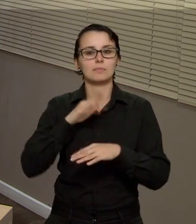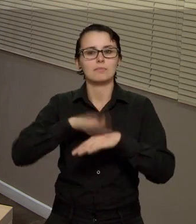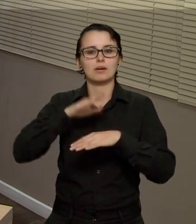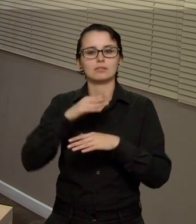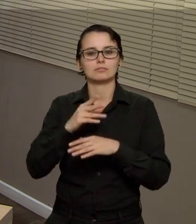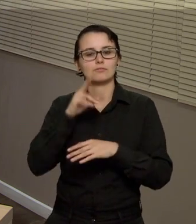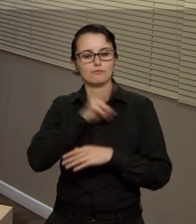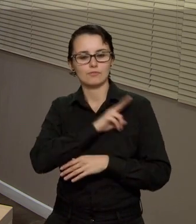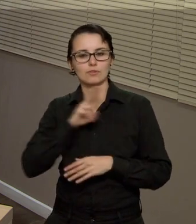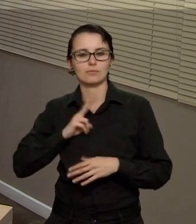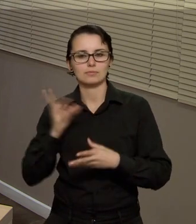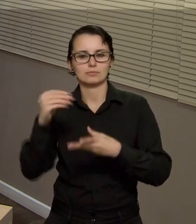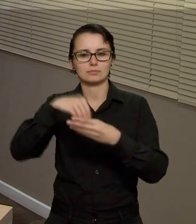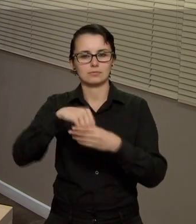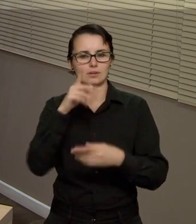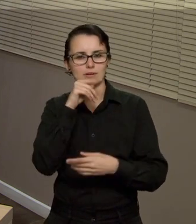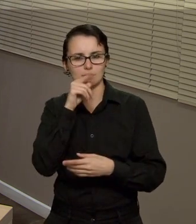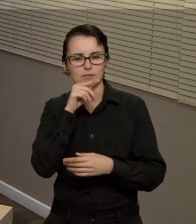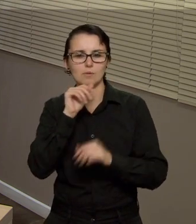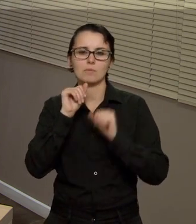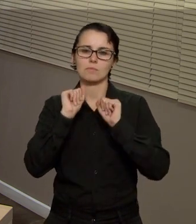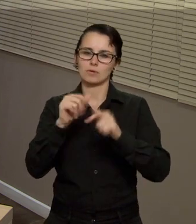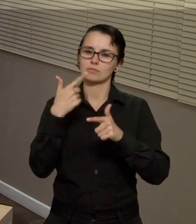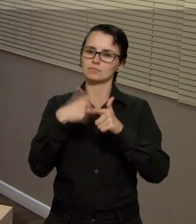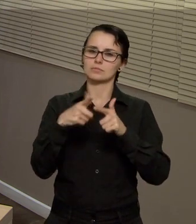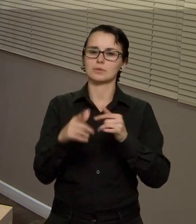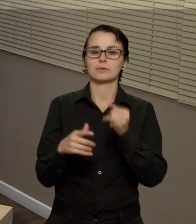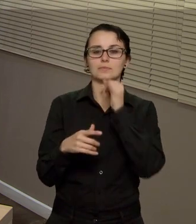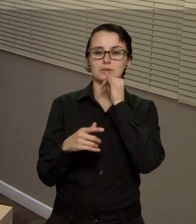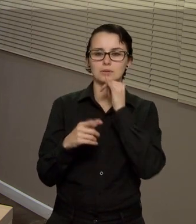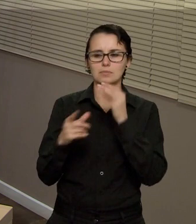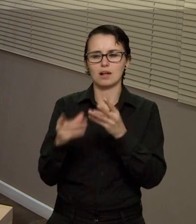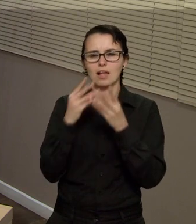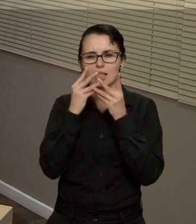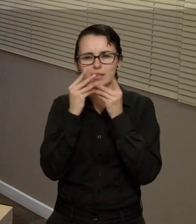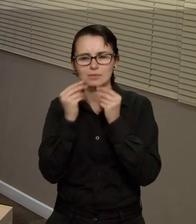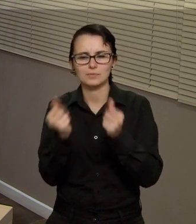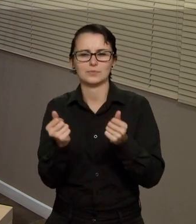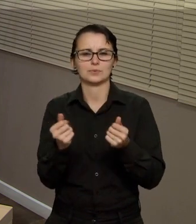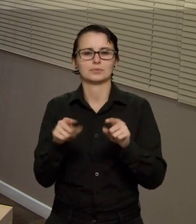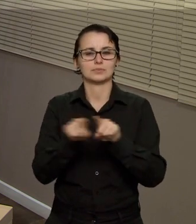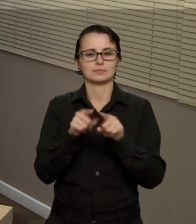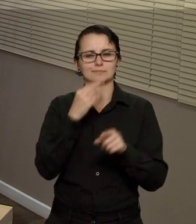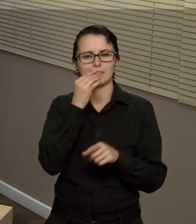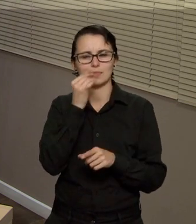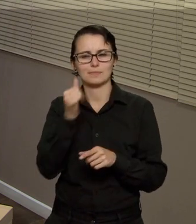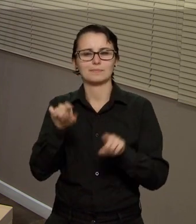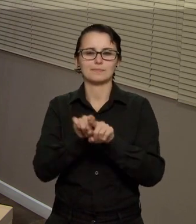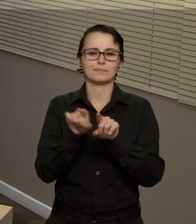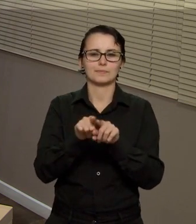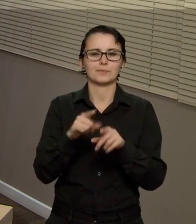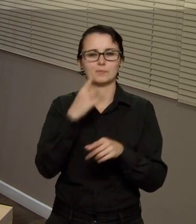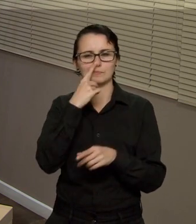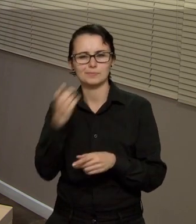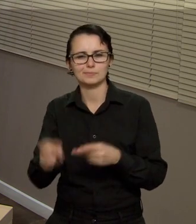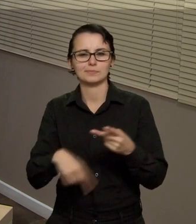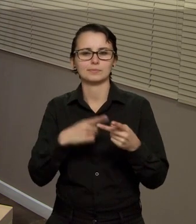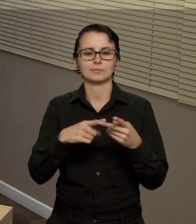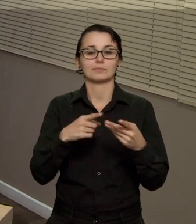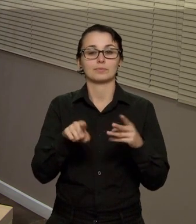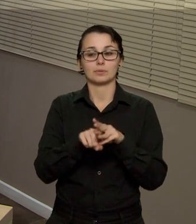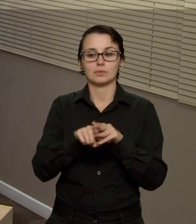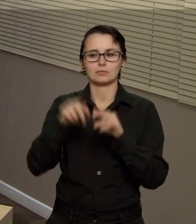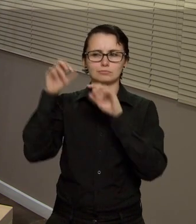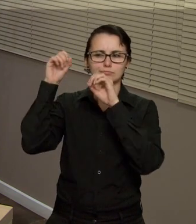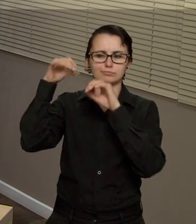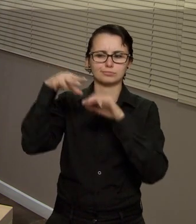nutrientes na água, trazem alguns inconvenientes, como sabor e odor, toxidez, turbidez e